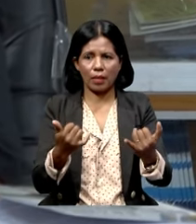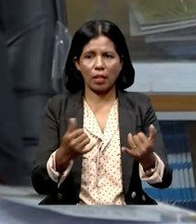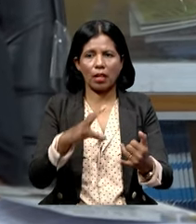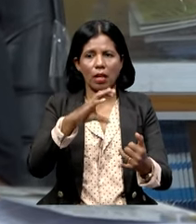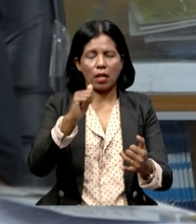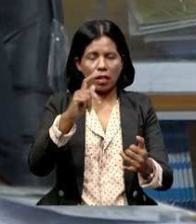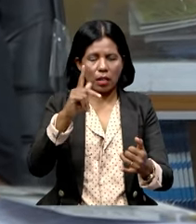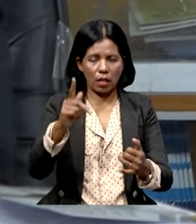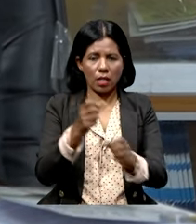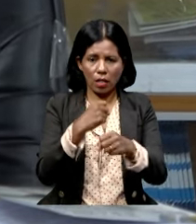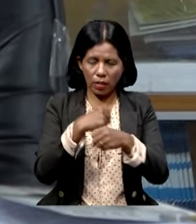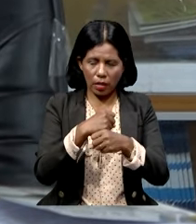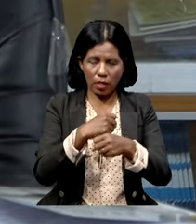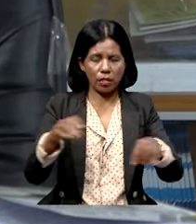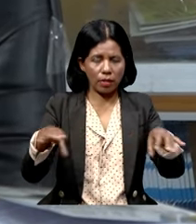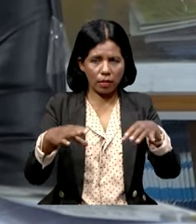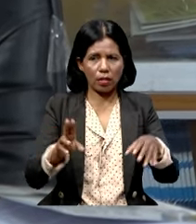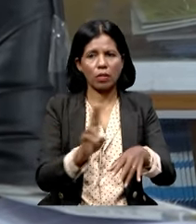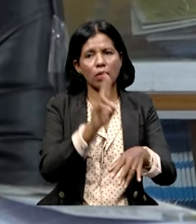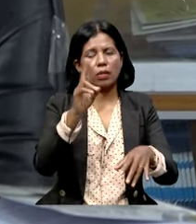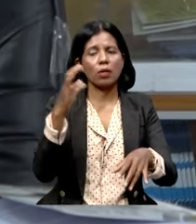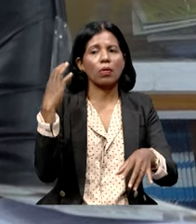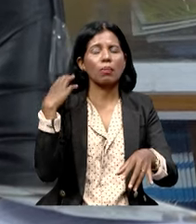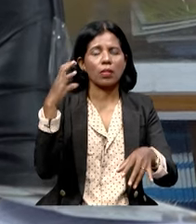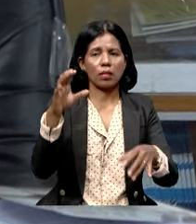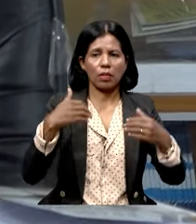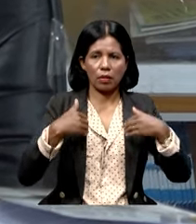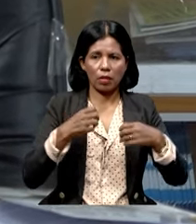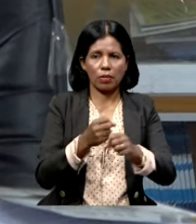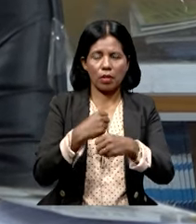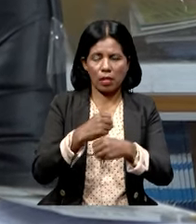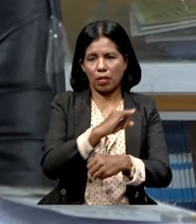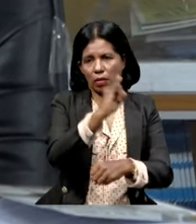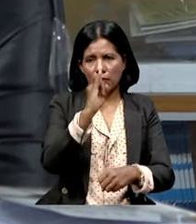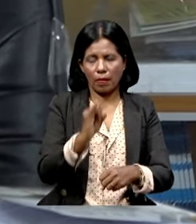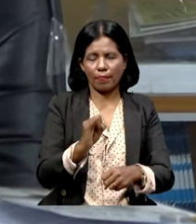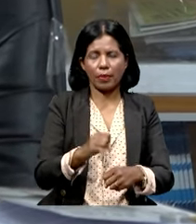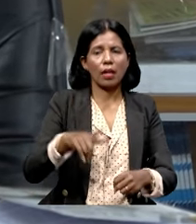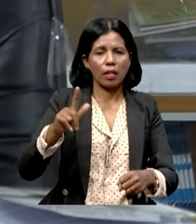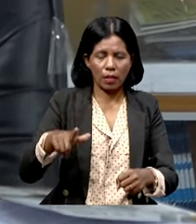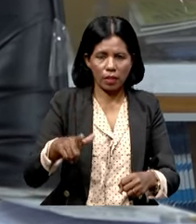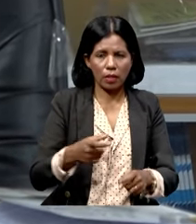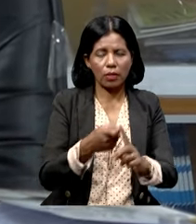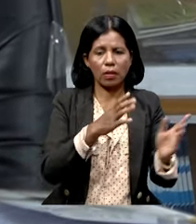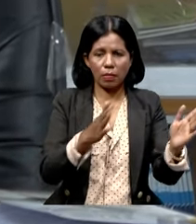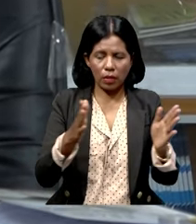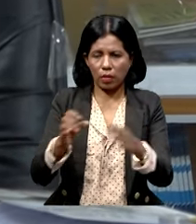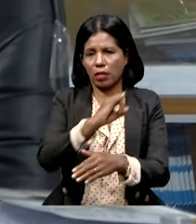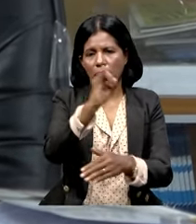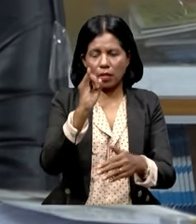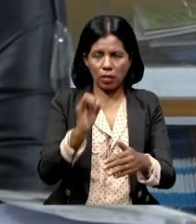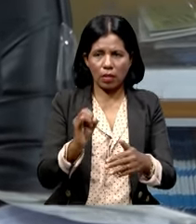de tecnar, para depois a tu usa de competência na BMA e a tu rala identificação. Então, agora se deu esse de processo de